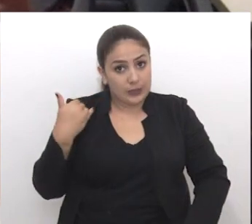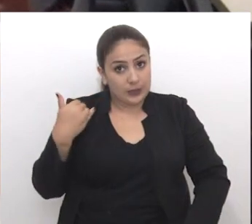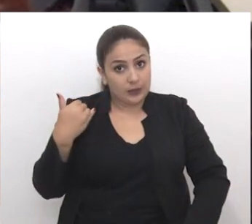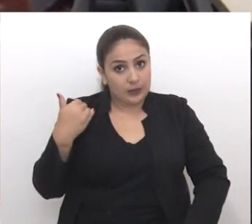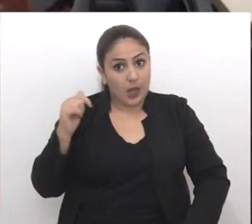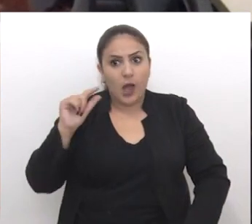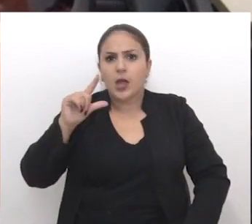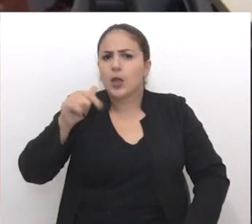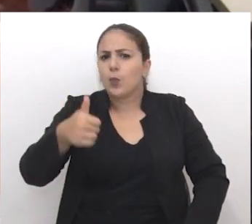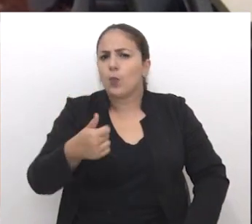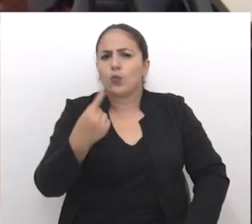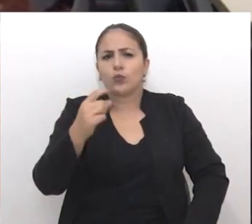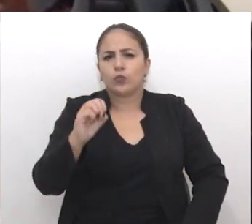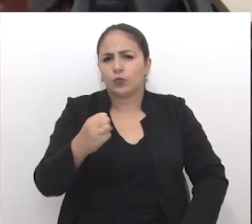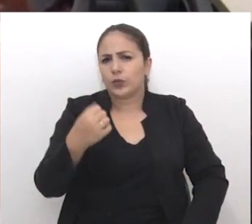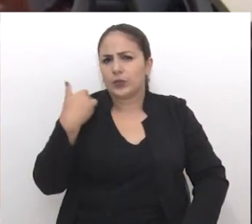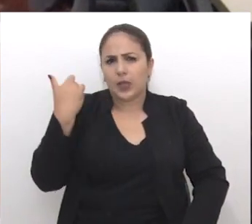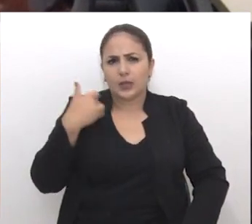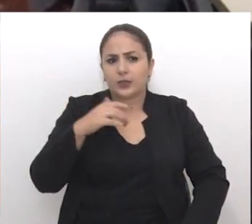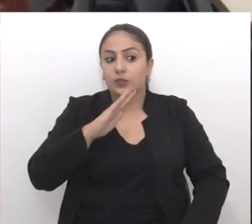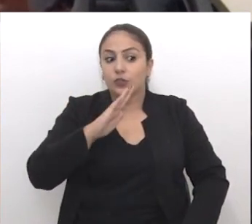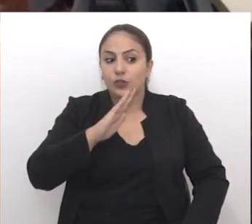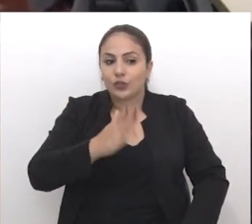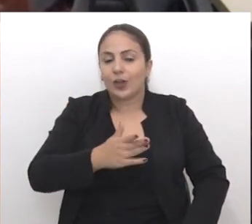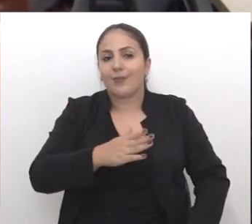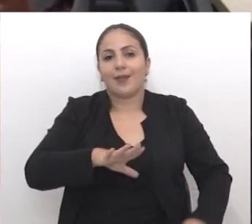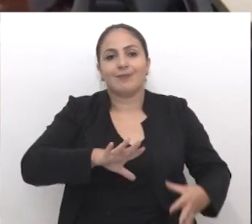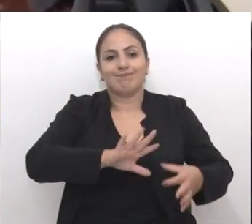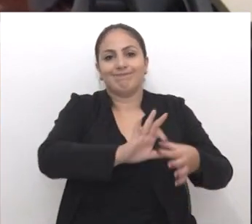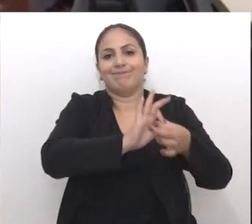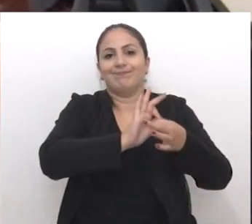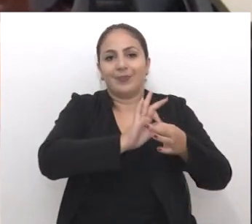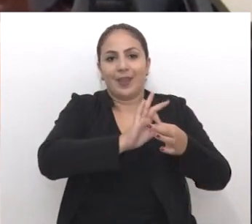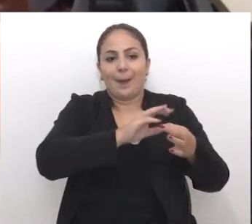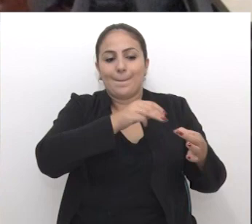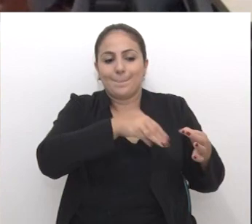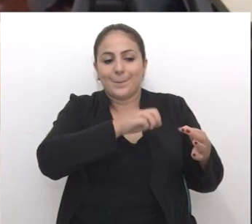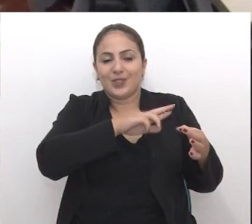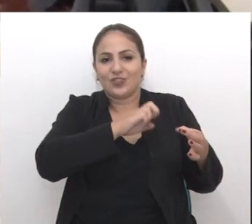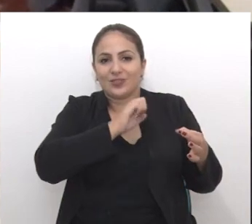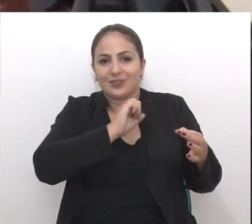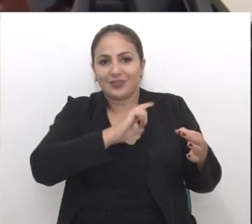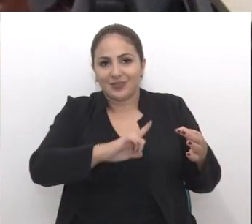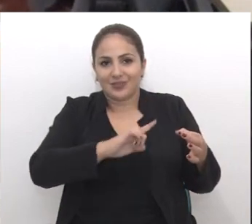anos, a marginalidade já levou eles para esse local. Então eu acho que é uma questão boa, é uma questão